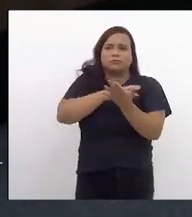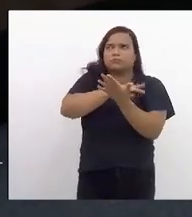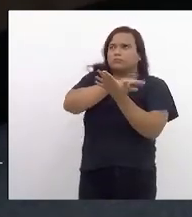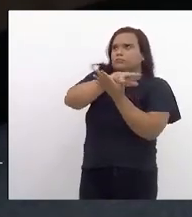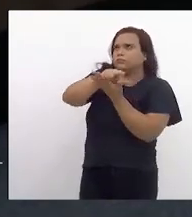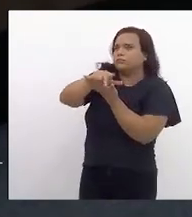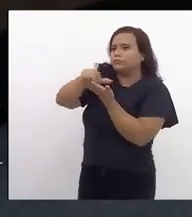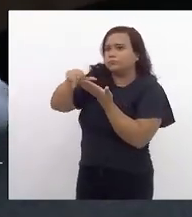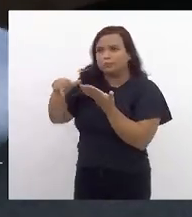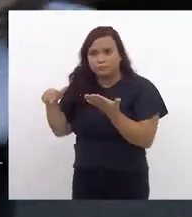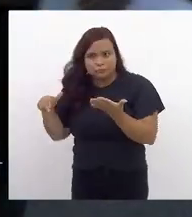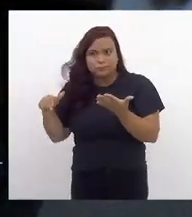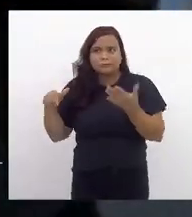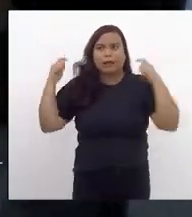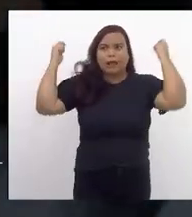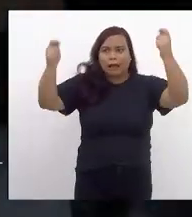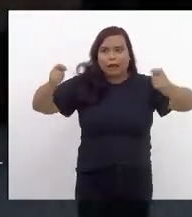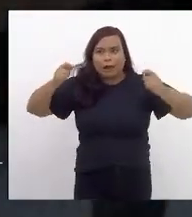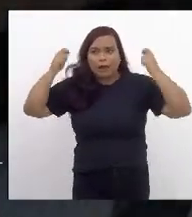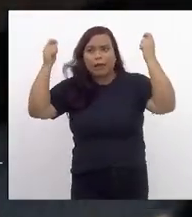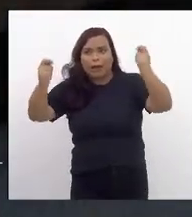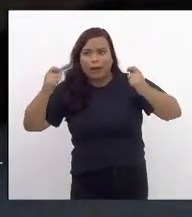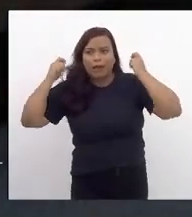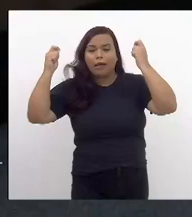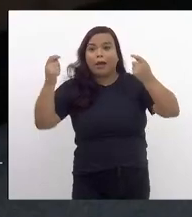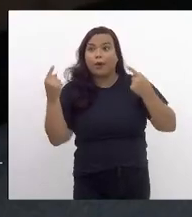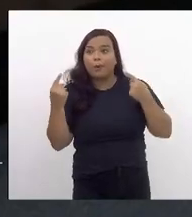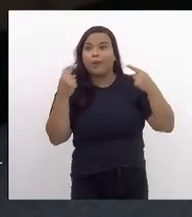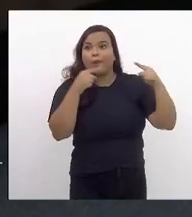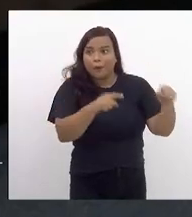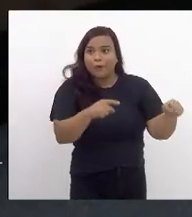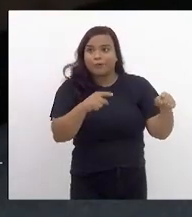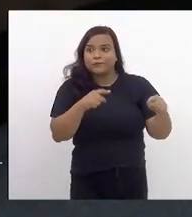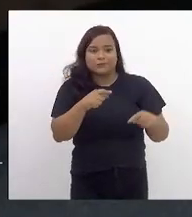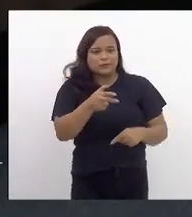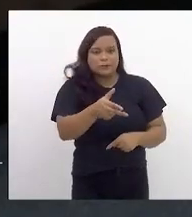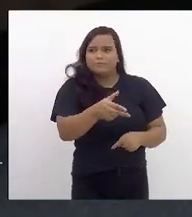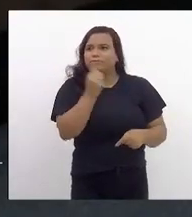de manifestações quanto ao assassinato de George